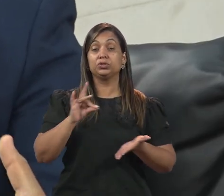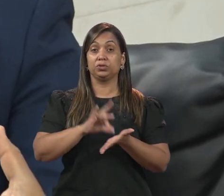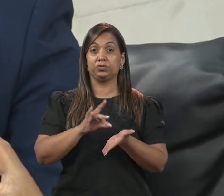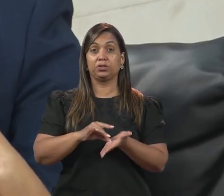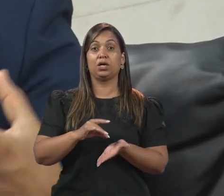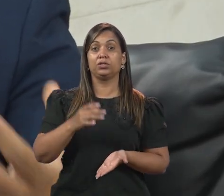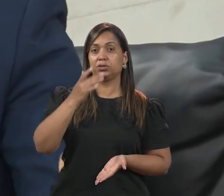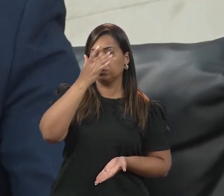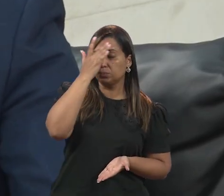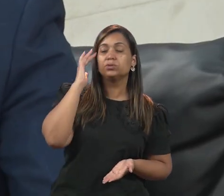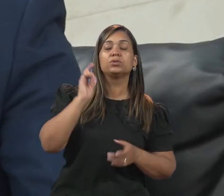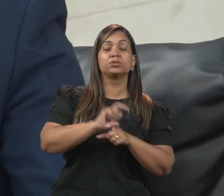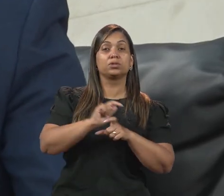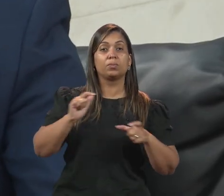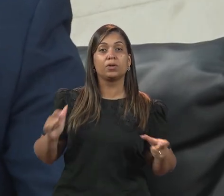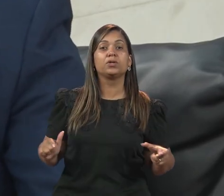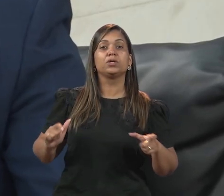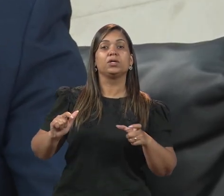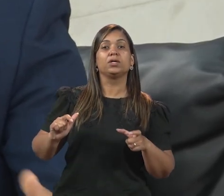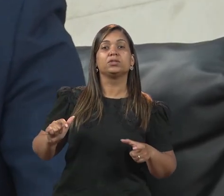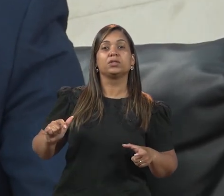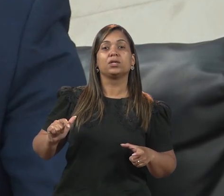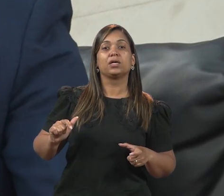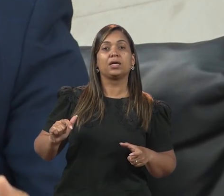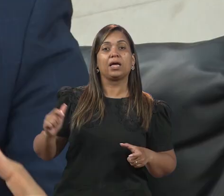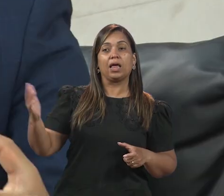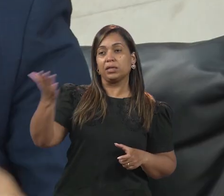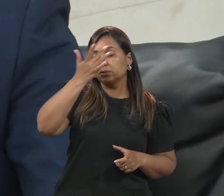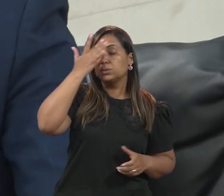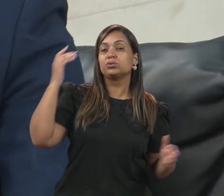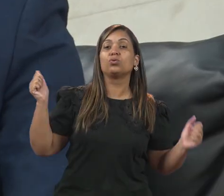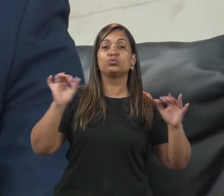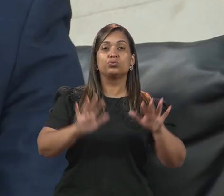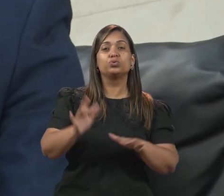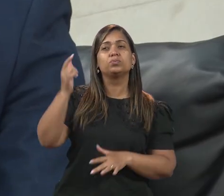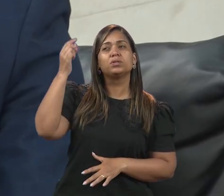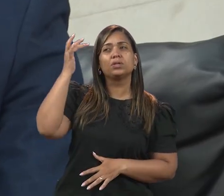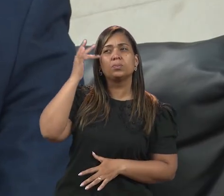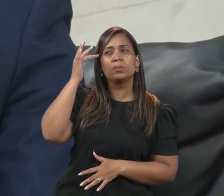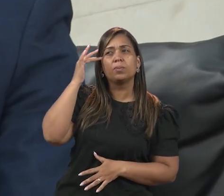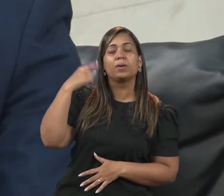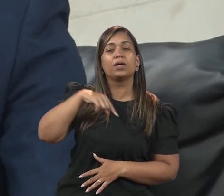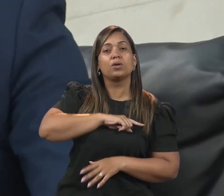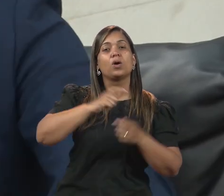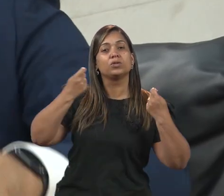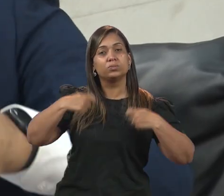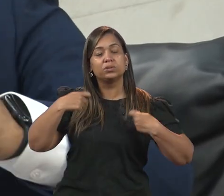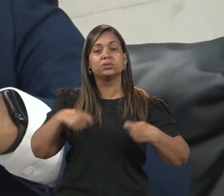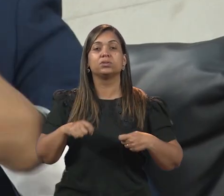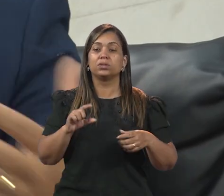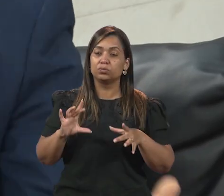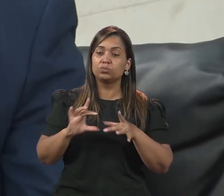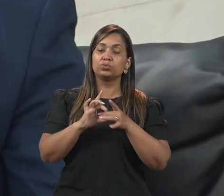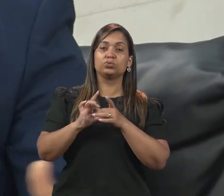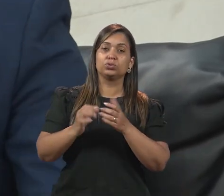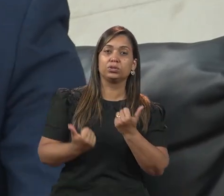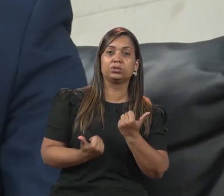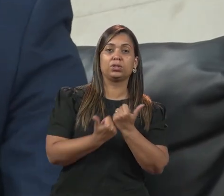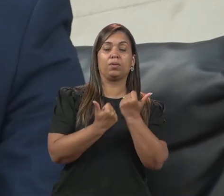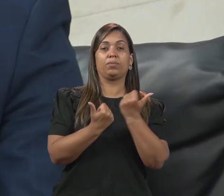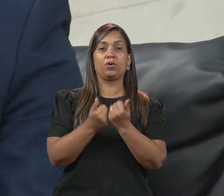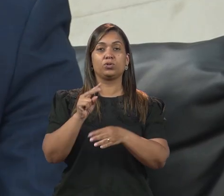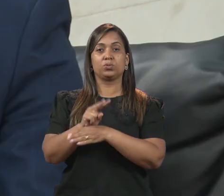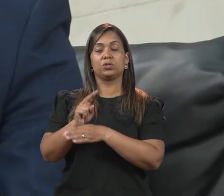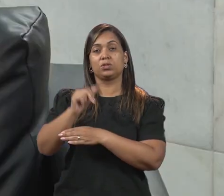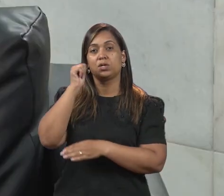os homens são, na grande maioria, os agressores. Trazer esses homens para essa consciência de que nós precisamos criar essa rede de apoio e de proteção